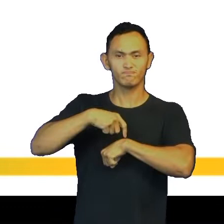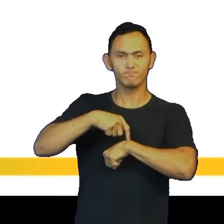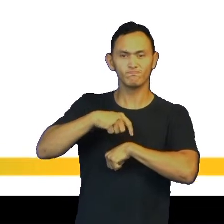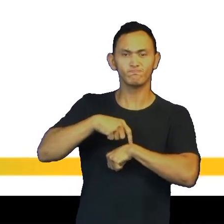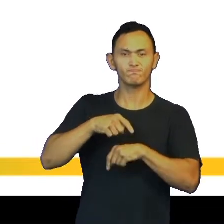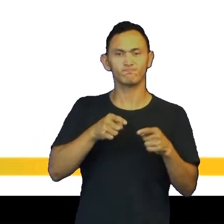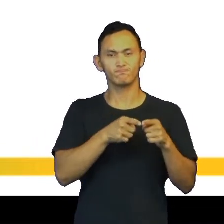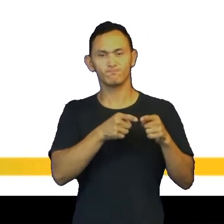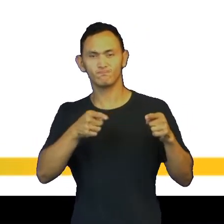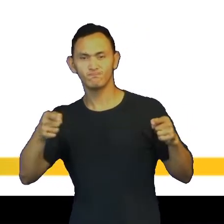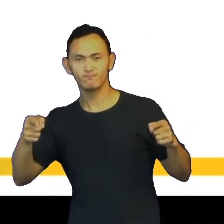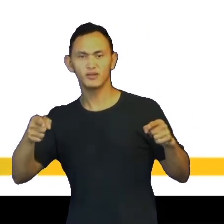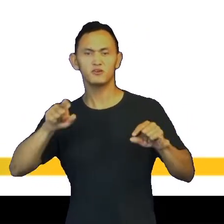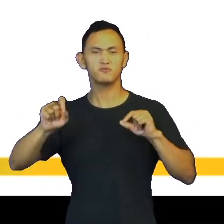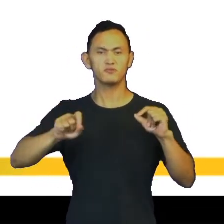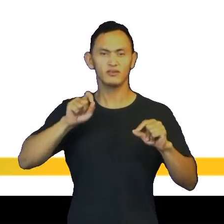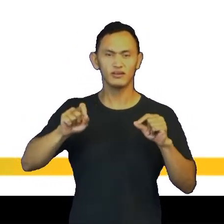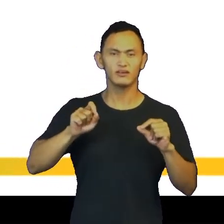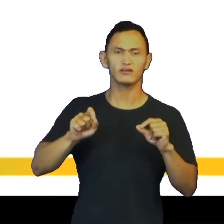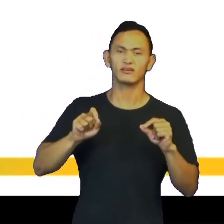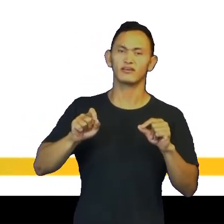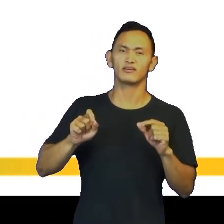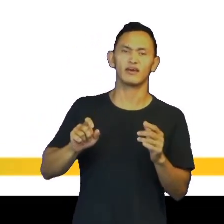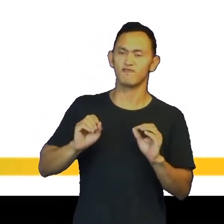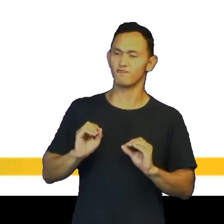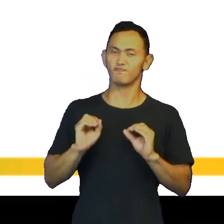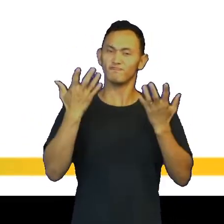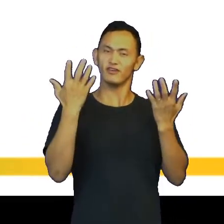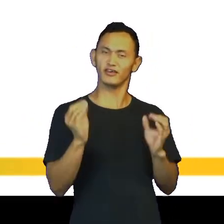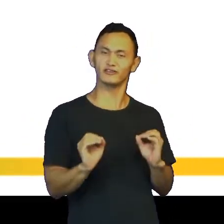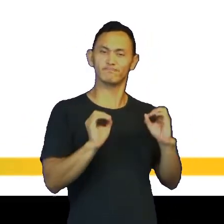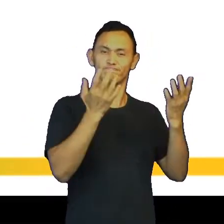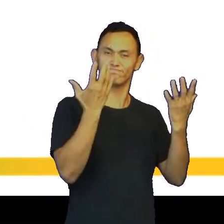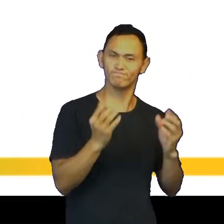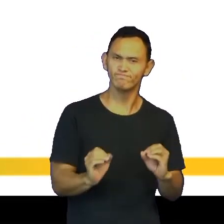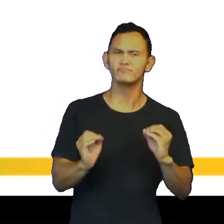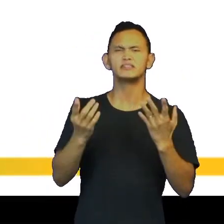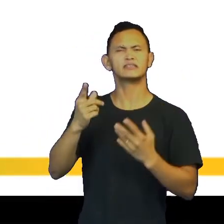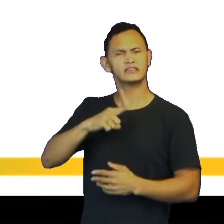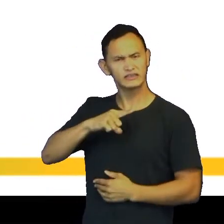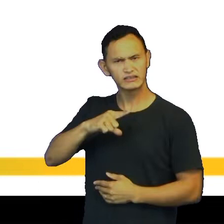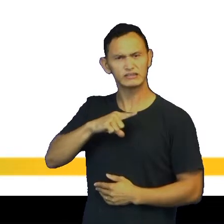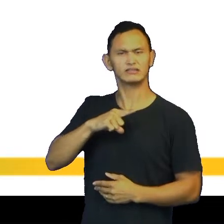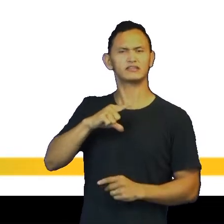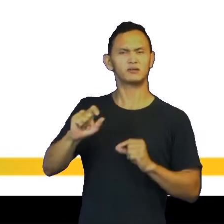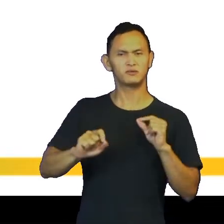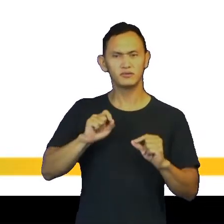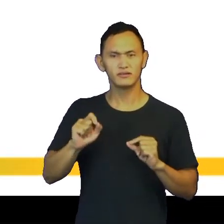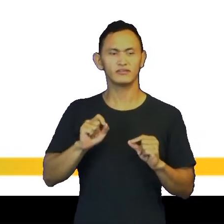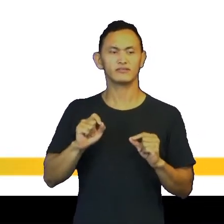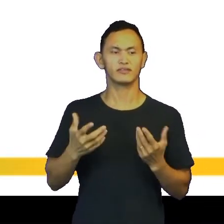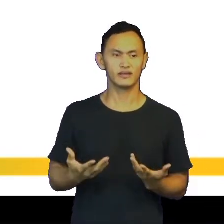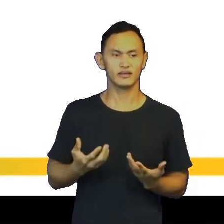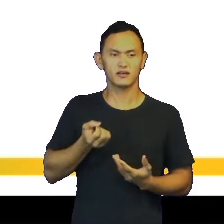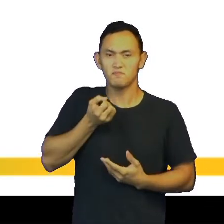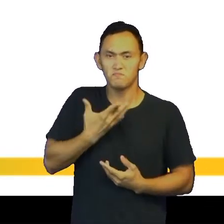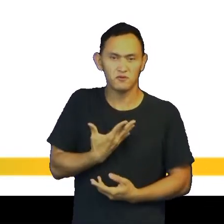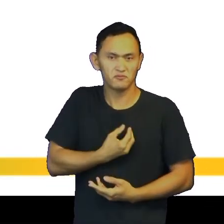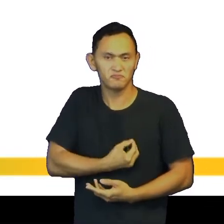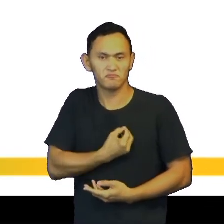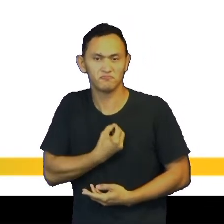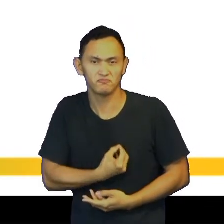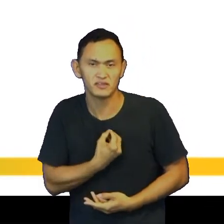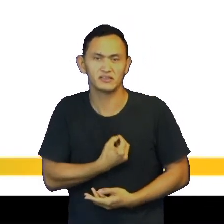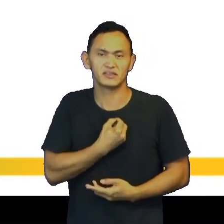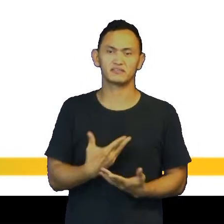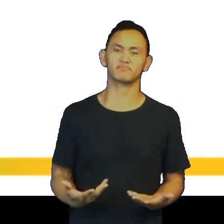que exala muita boemia, né, muita festa, né, é uma época do bon vivant, né, uma